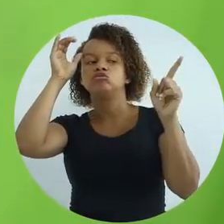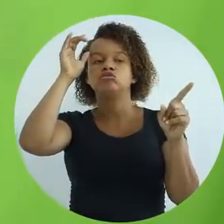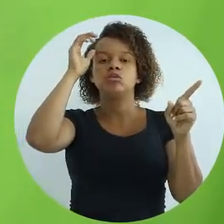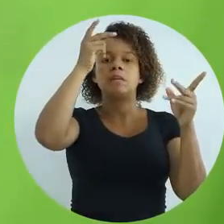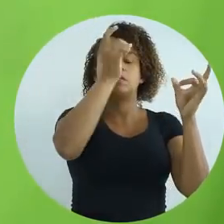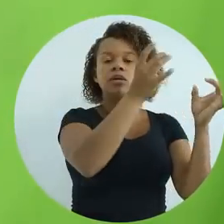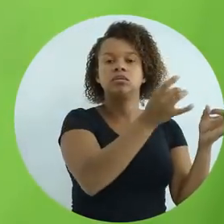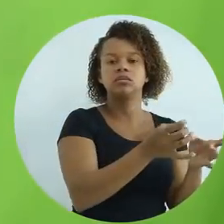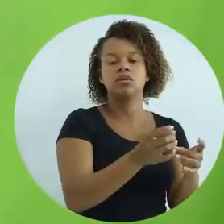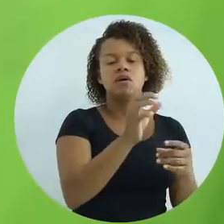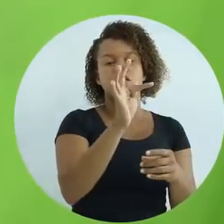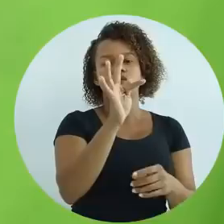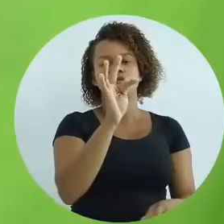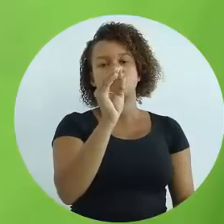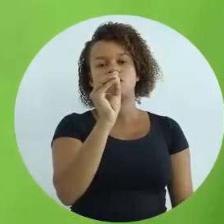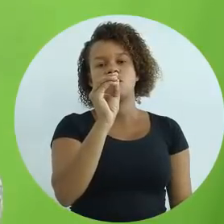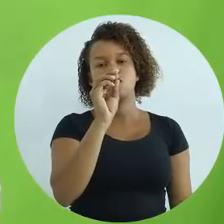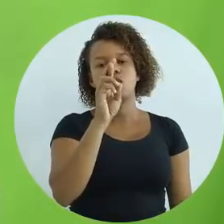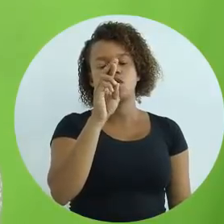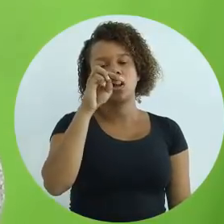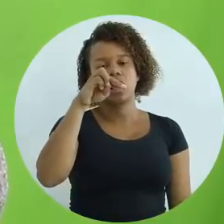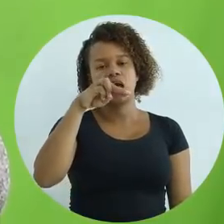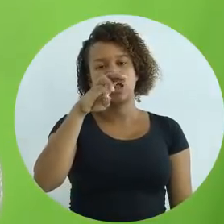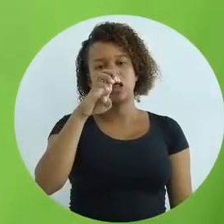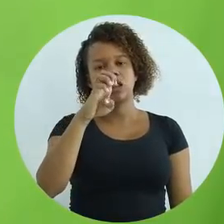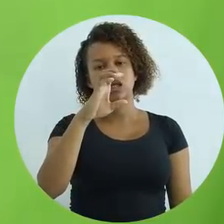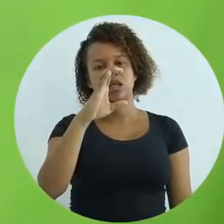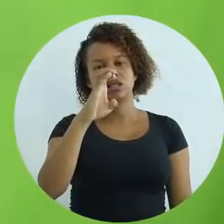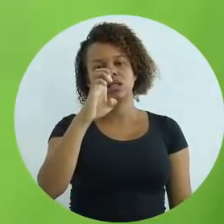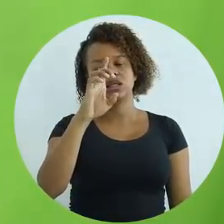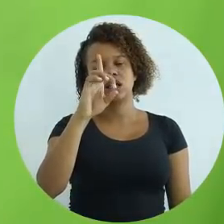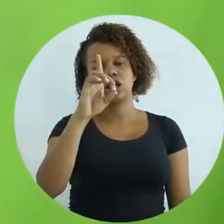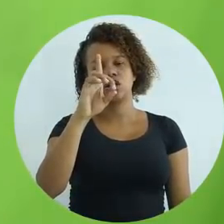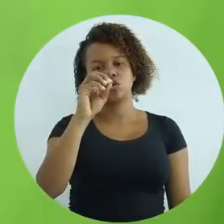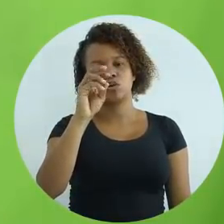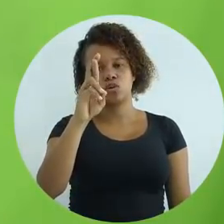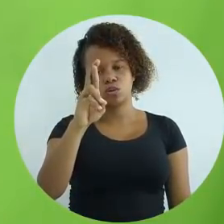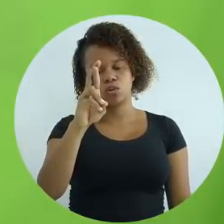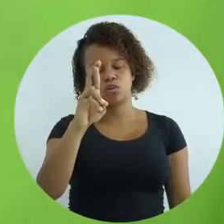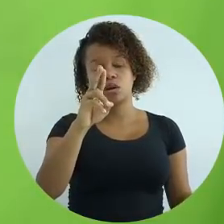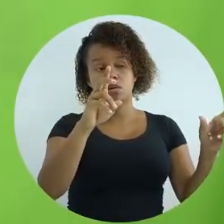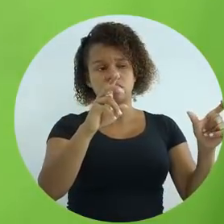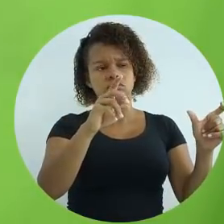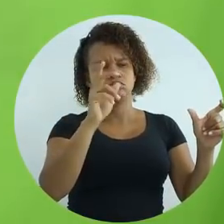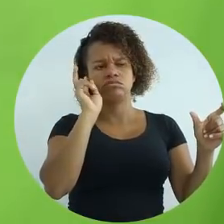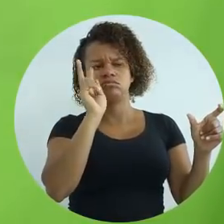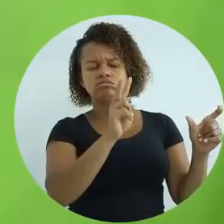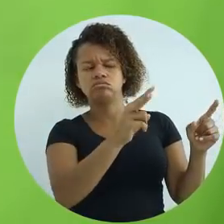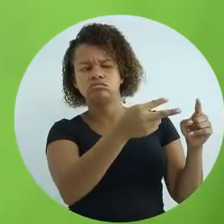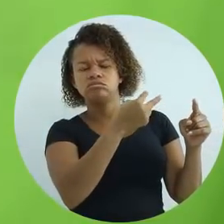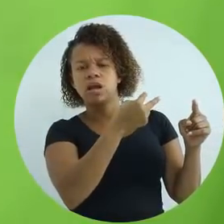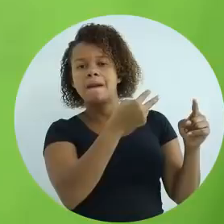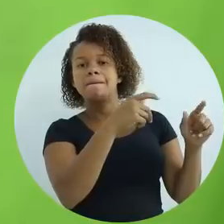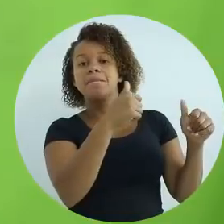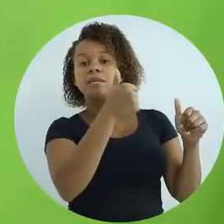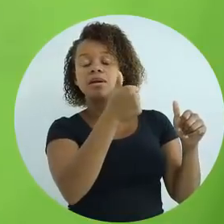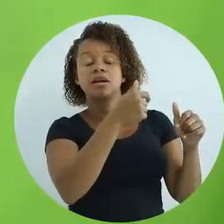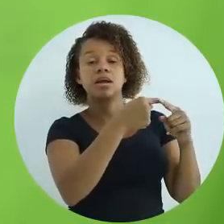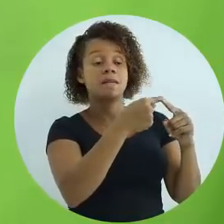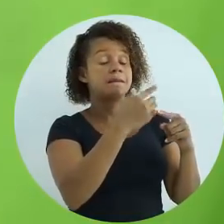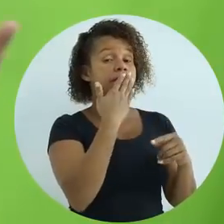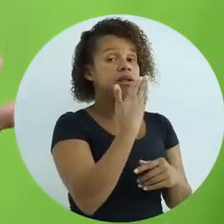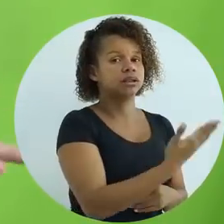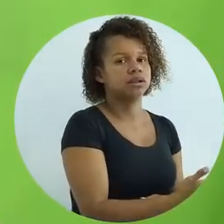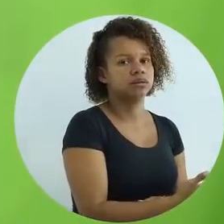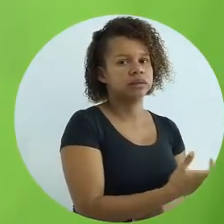cliente-fornecedor. Por quê? Porque o cliente passa a primeira informação de que a cadeia precisa, que é o pedido.